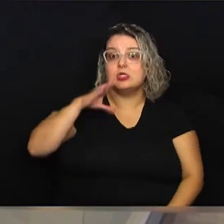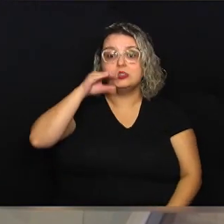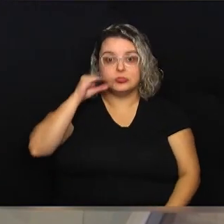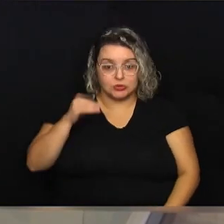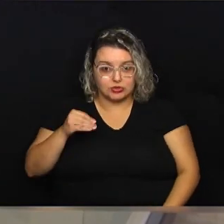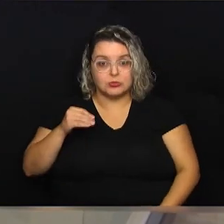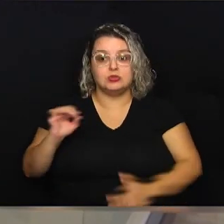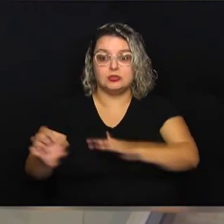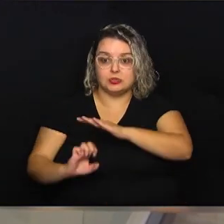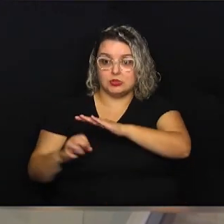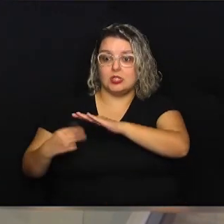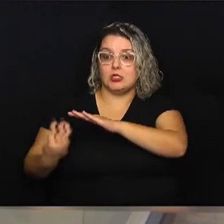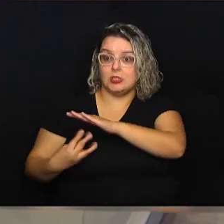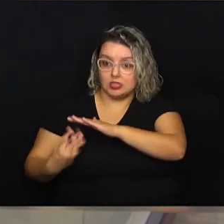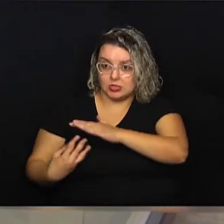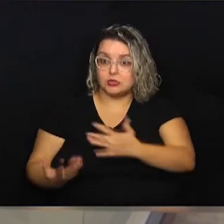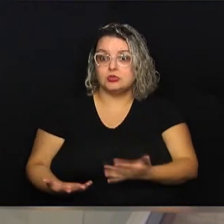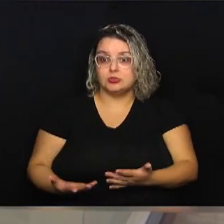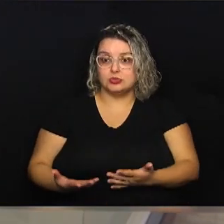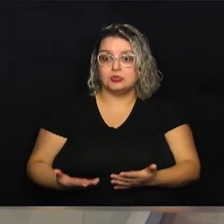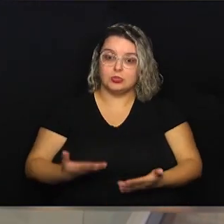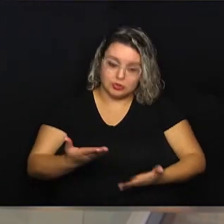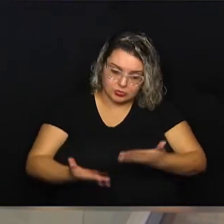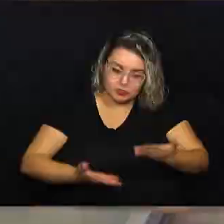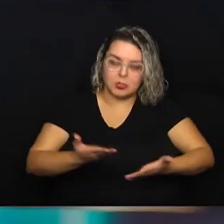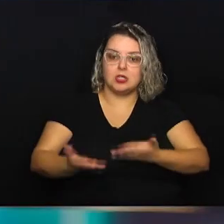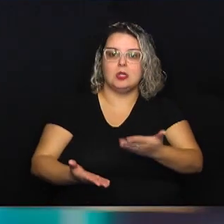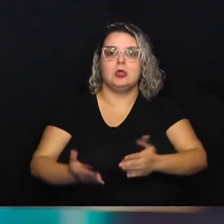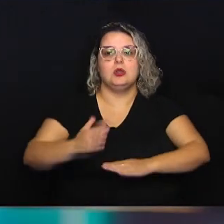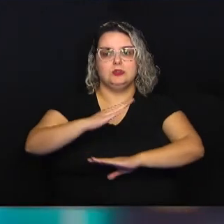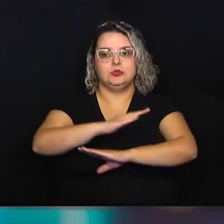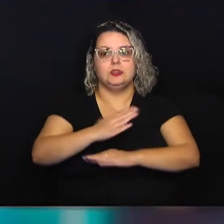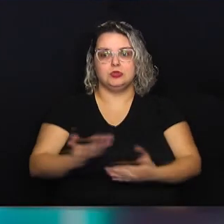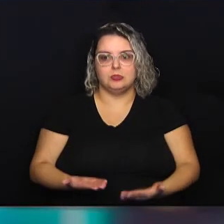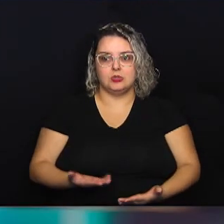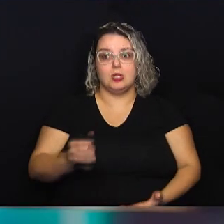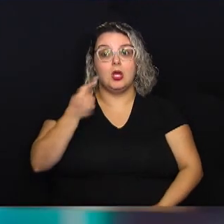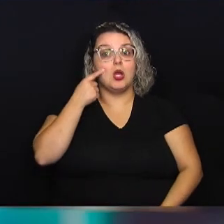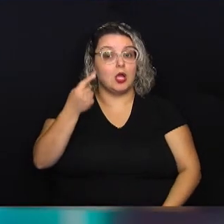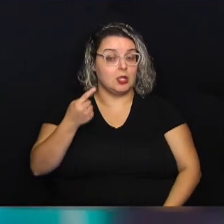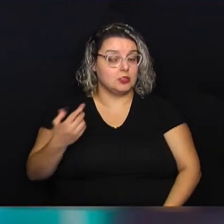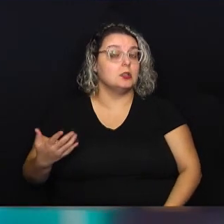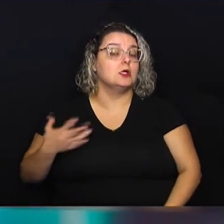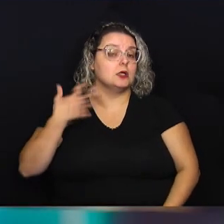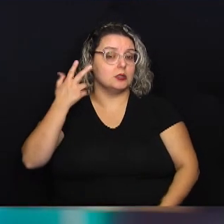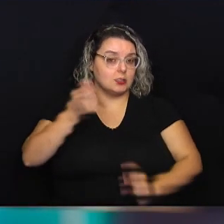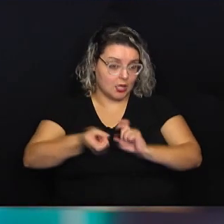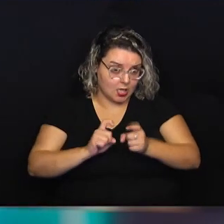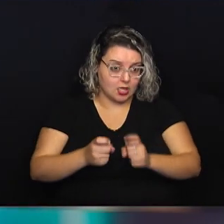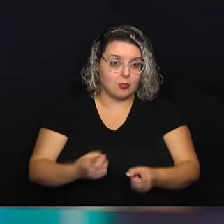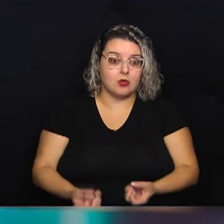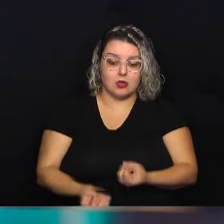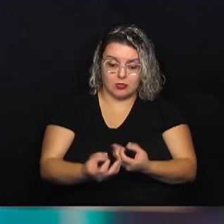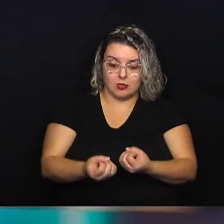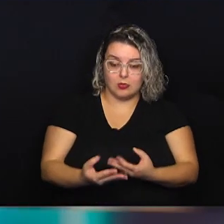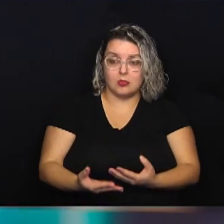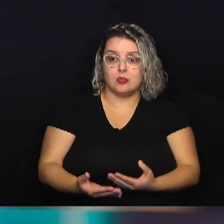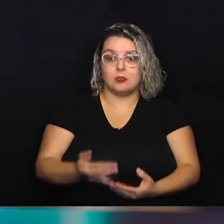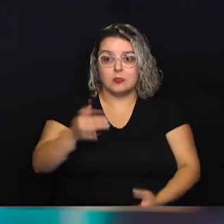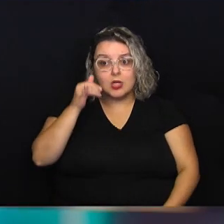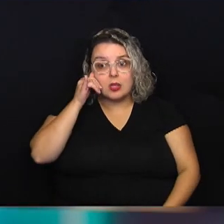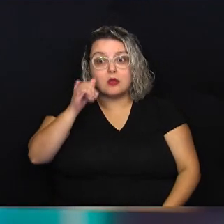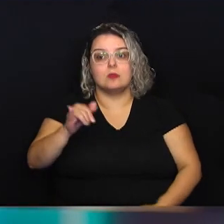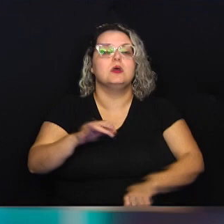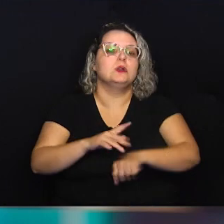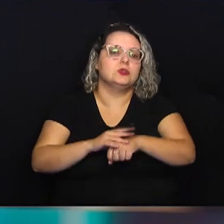das empresas terceirizadas que prestam serviço à Câmara. O intuito da reunião foi informar sobre a prevenção à doença